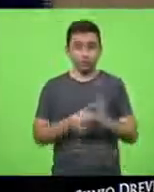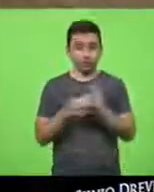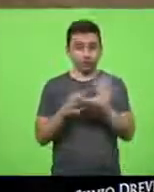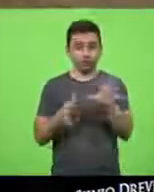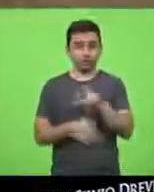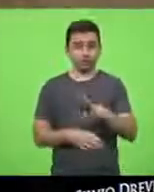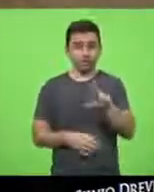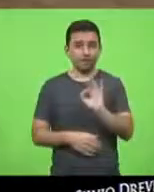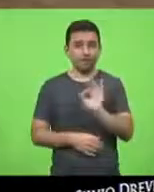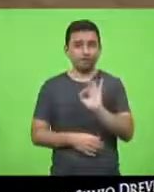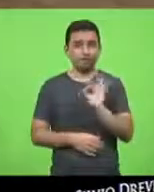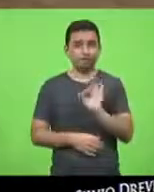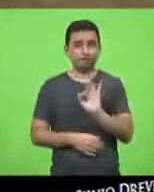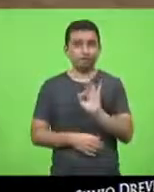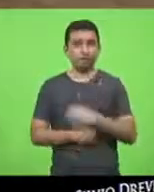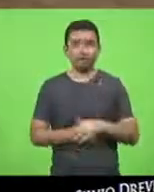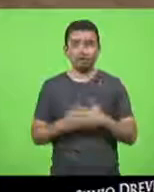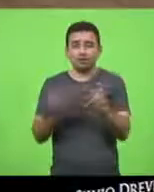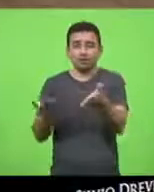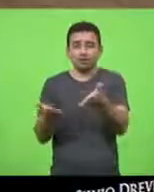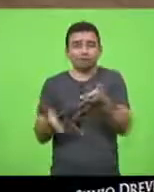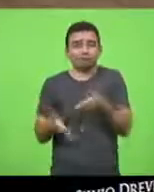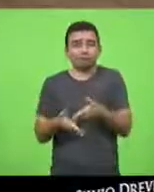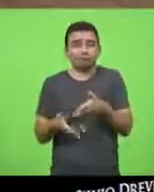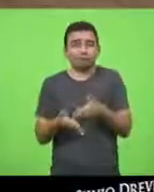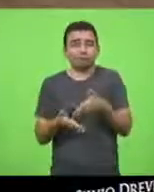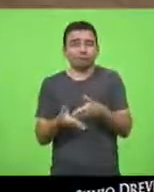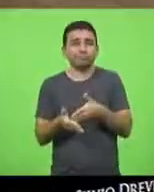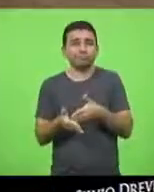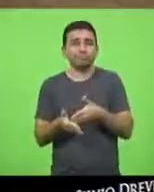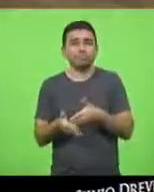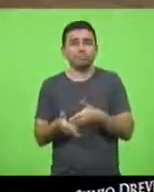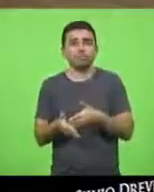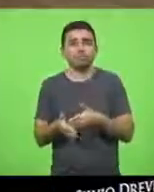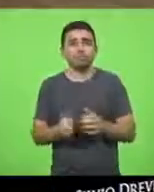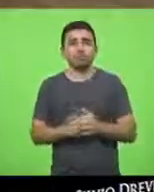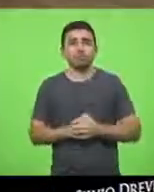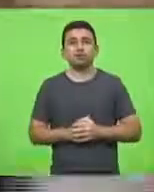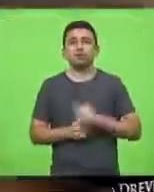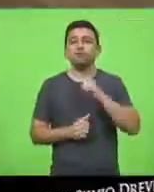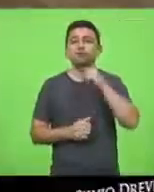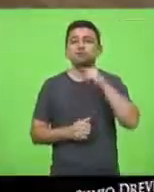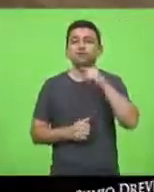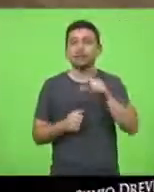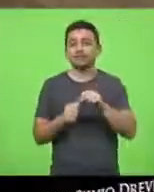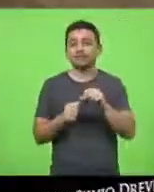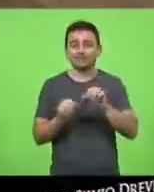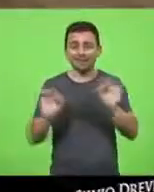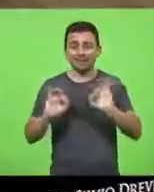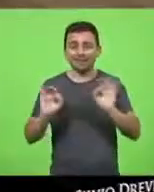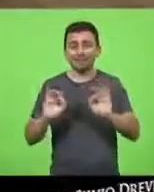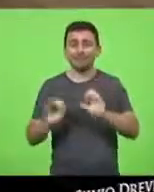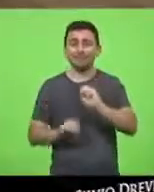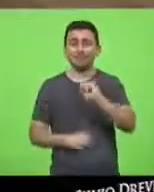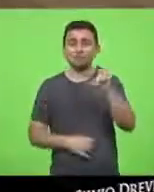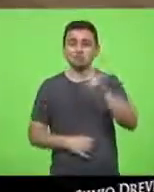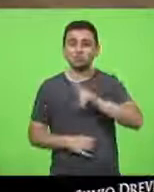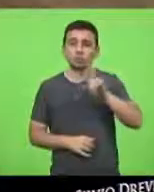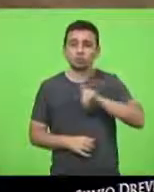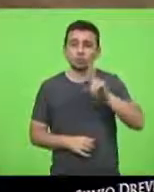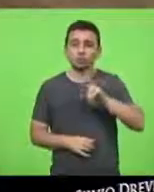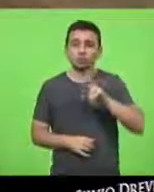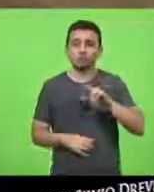autorização, ele não poderá fazer qualquer ação emergencial, e que